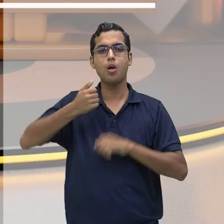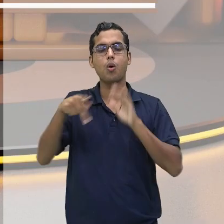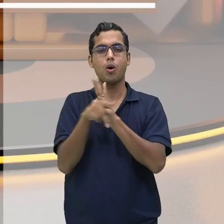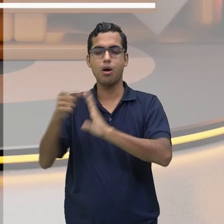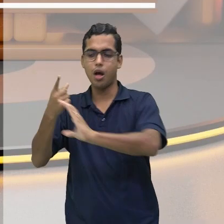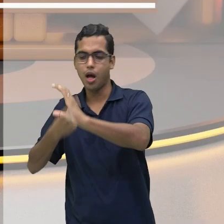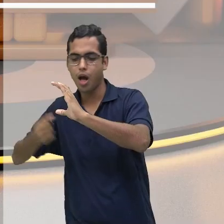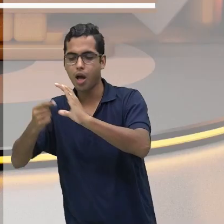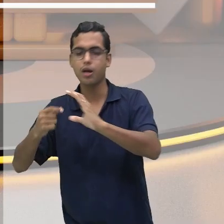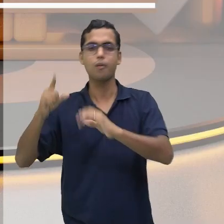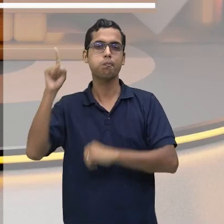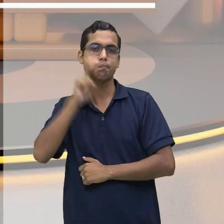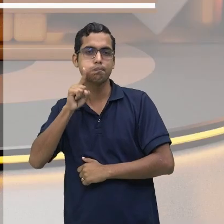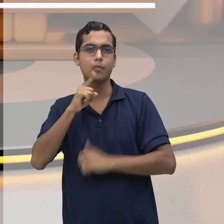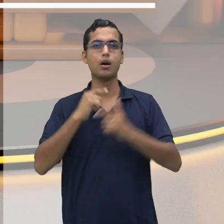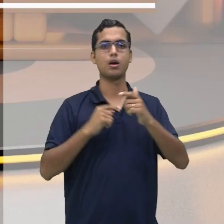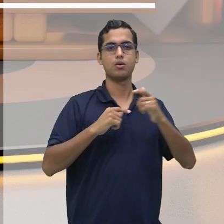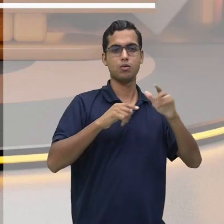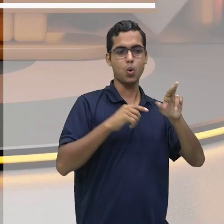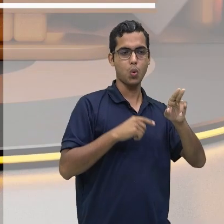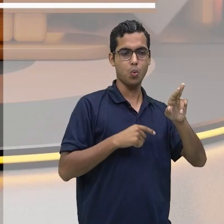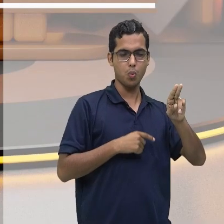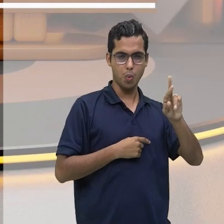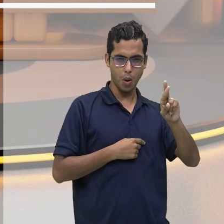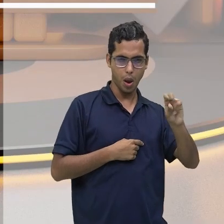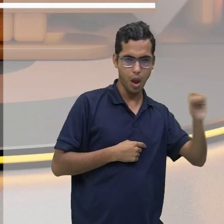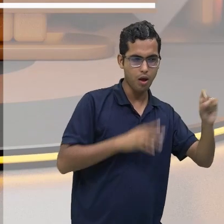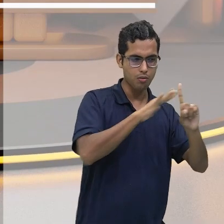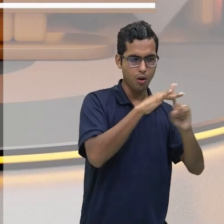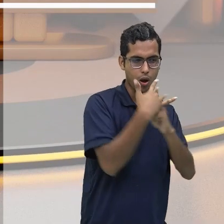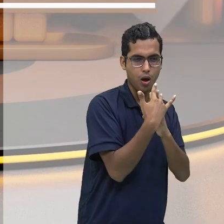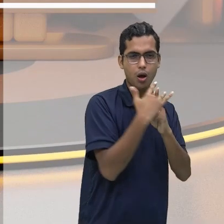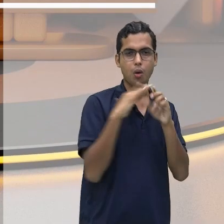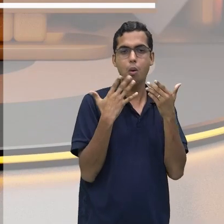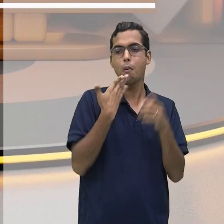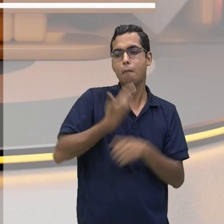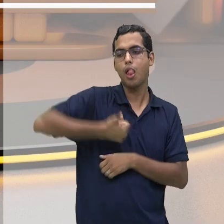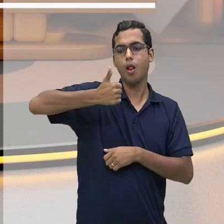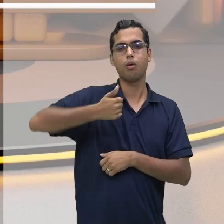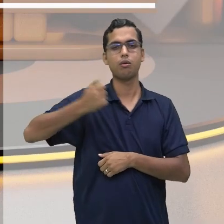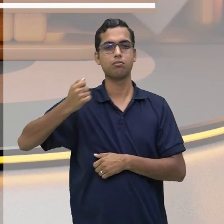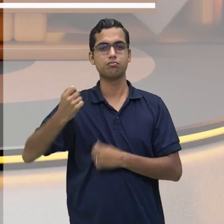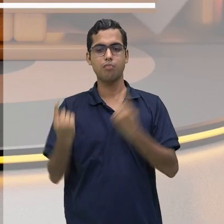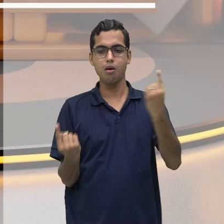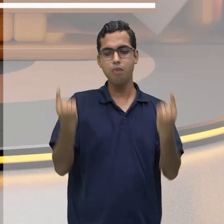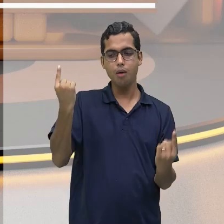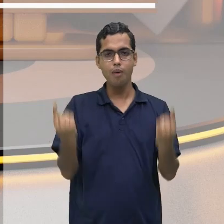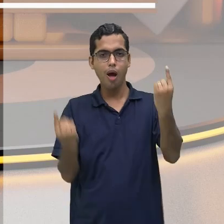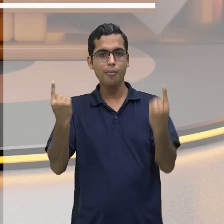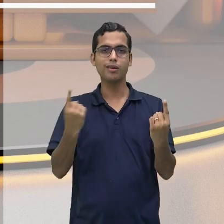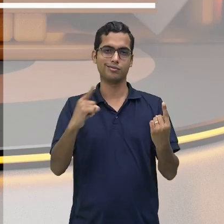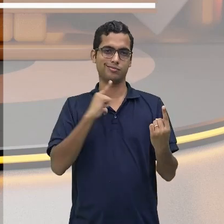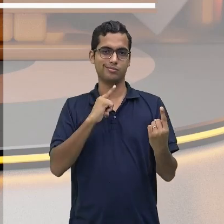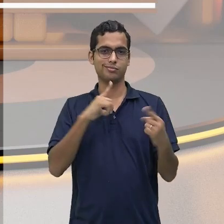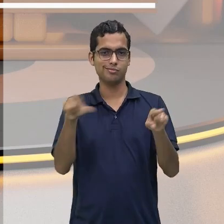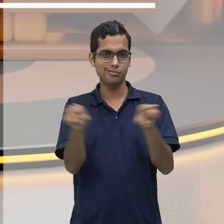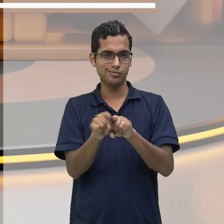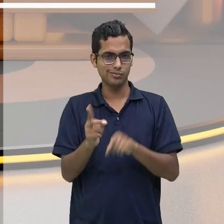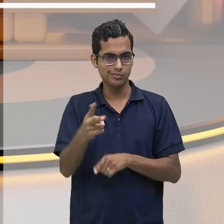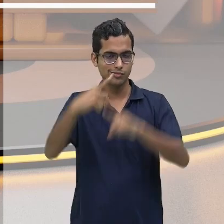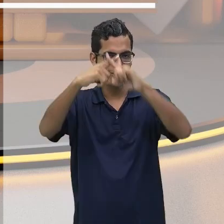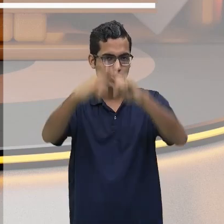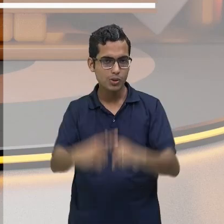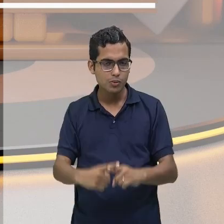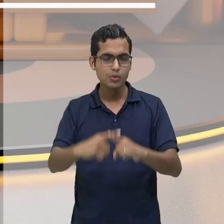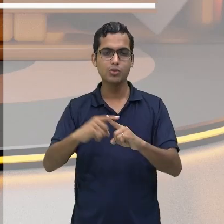União Soviética. Realmente ocorreu aí a divisão que ficou conhecido como mundo bipolar, tá certo, gente?